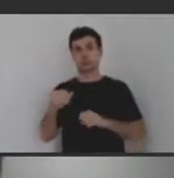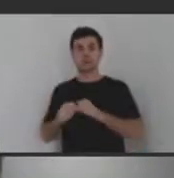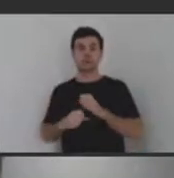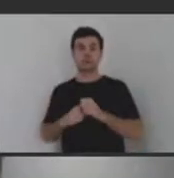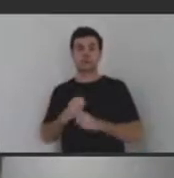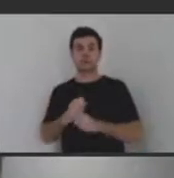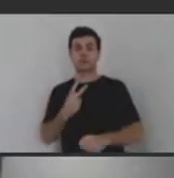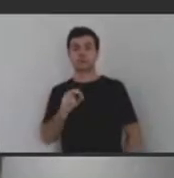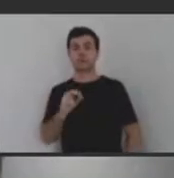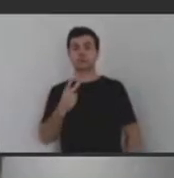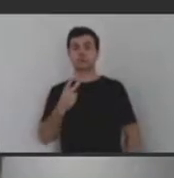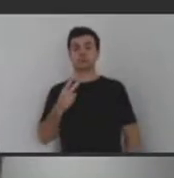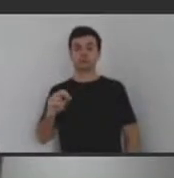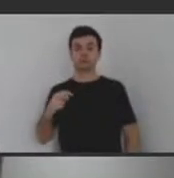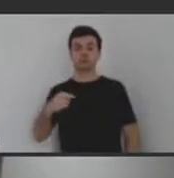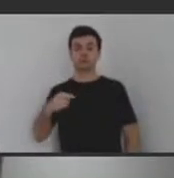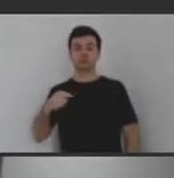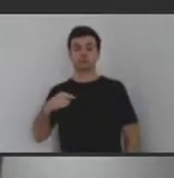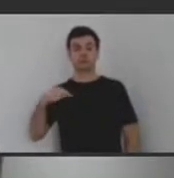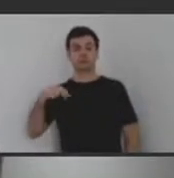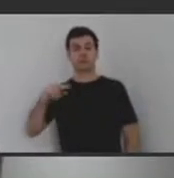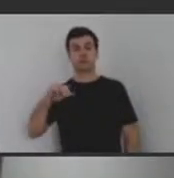vereador.